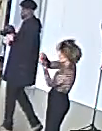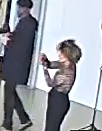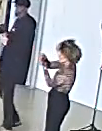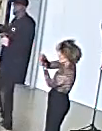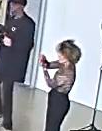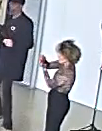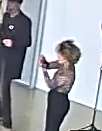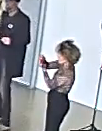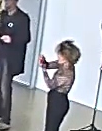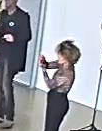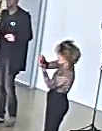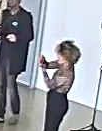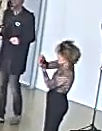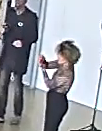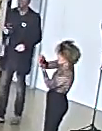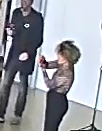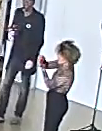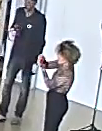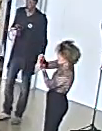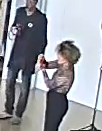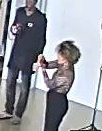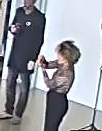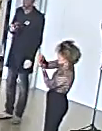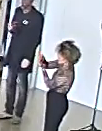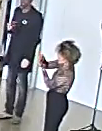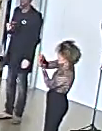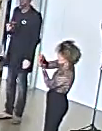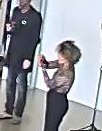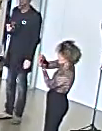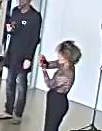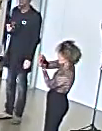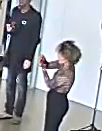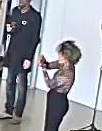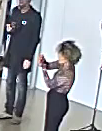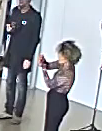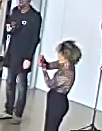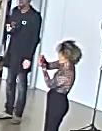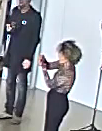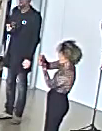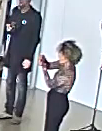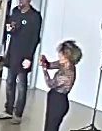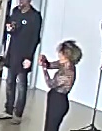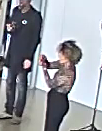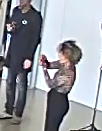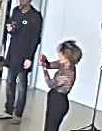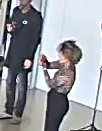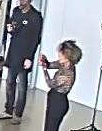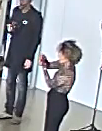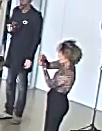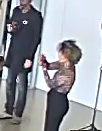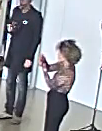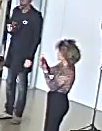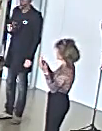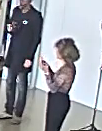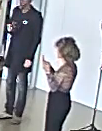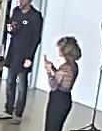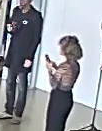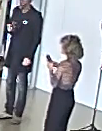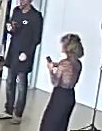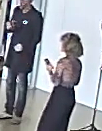dicionário da língua portuguesa para buscar uma definição desse substantivo. Congratulações.